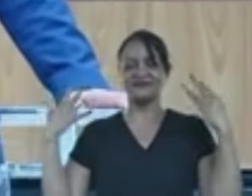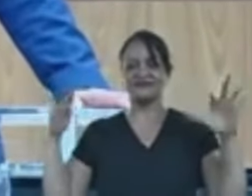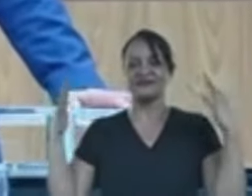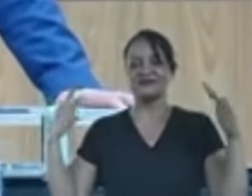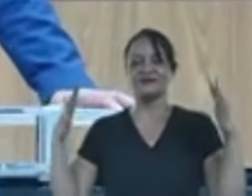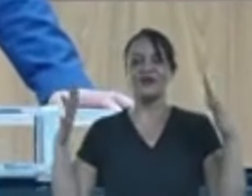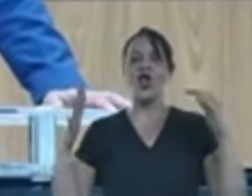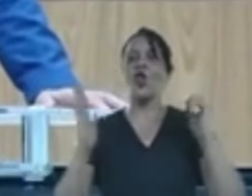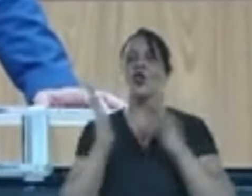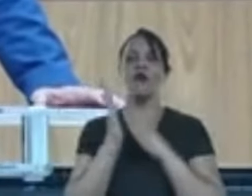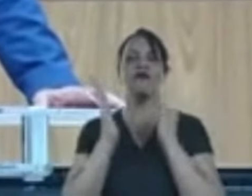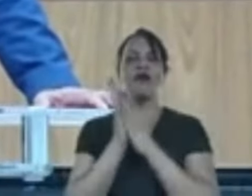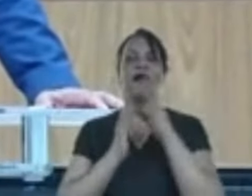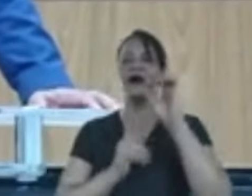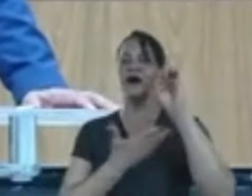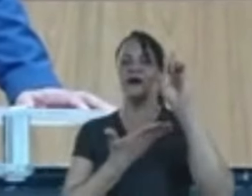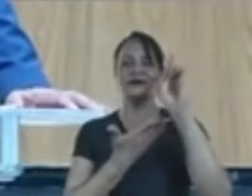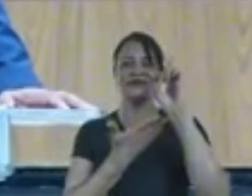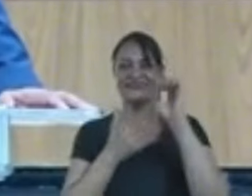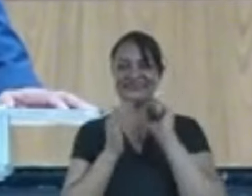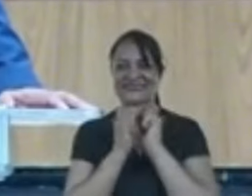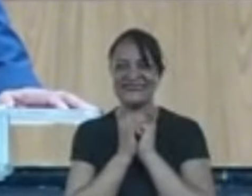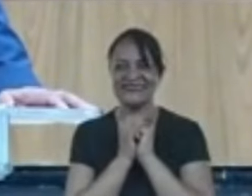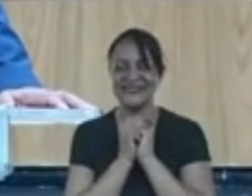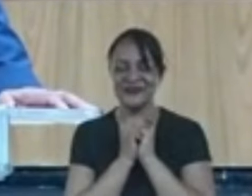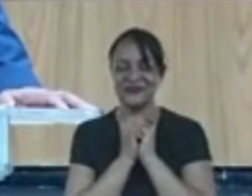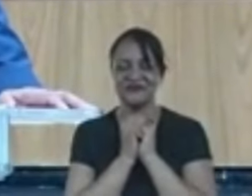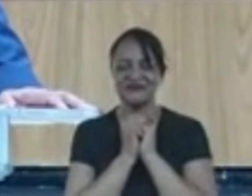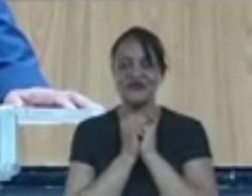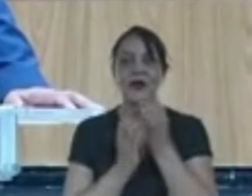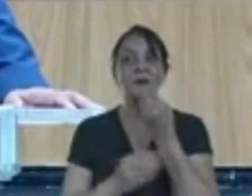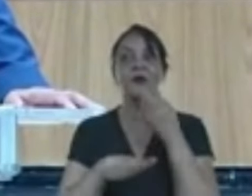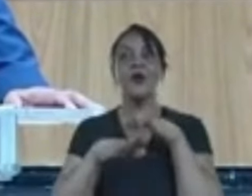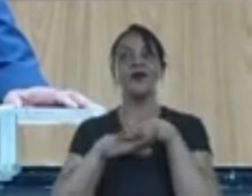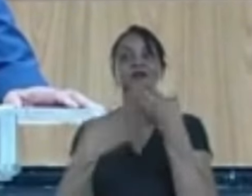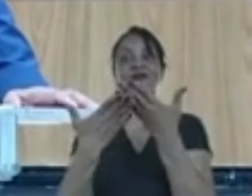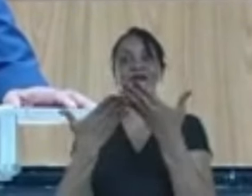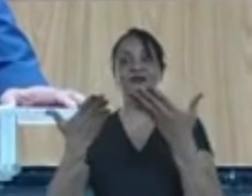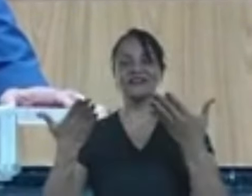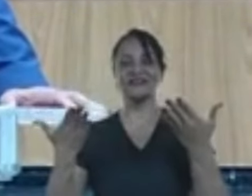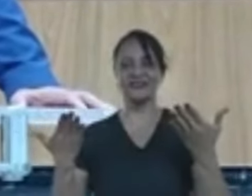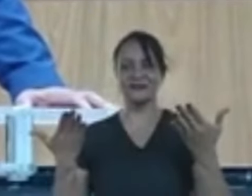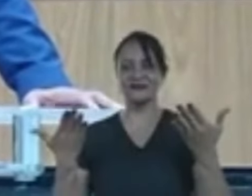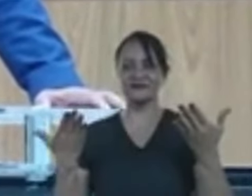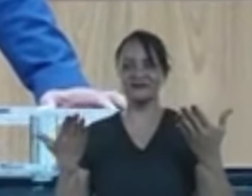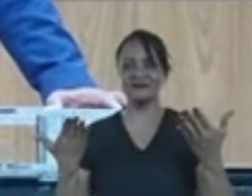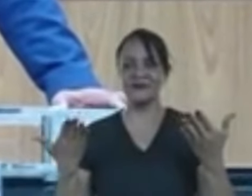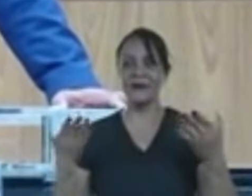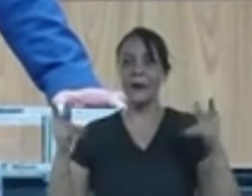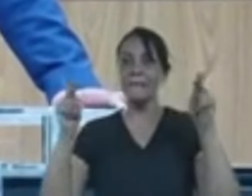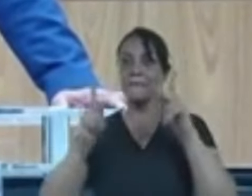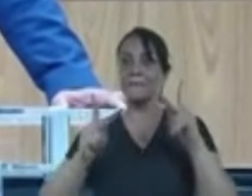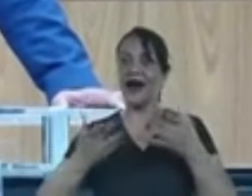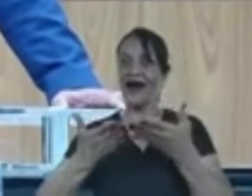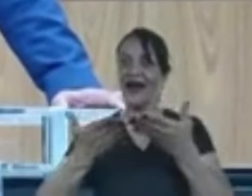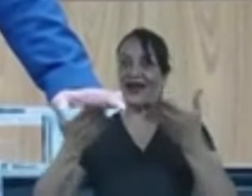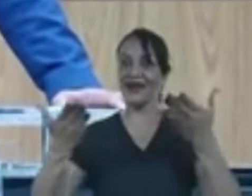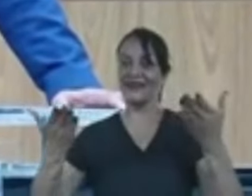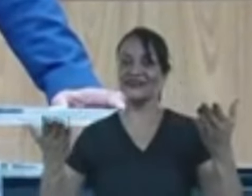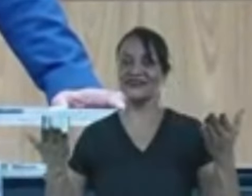Louvado seja Deus. Amém? Boa noite, meus irmãos. Paz seja convosco,